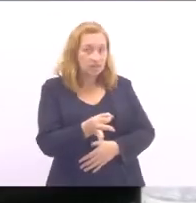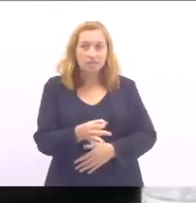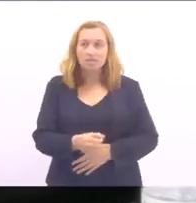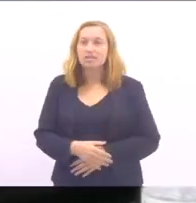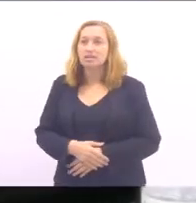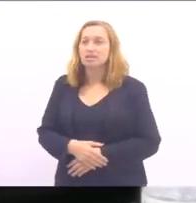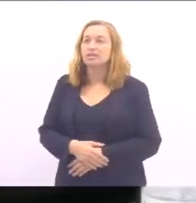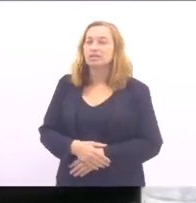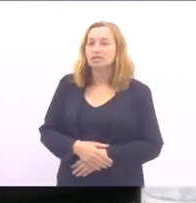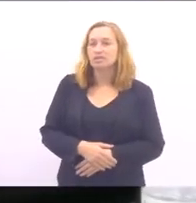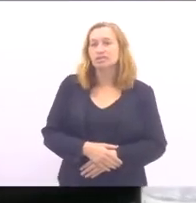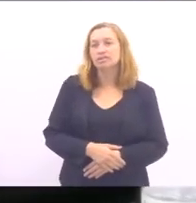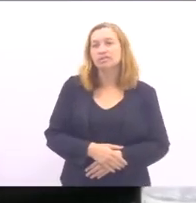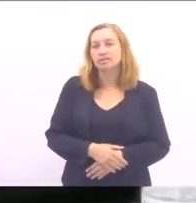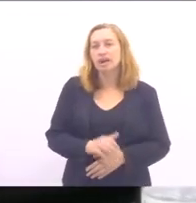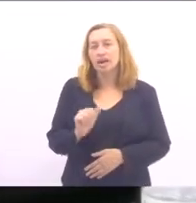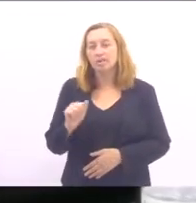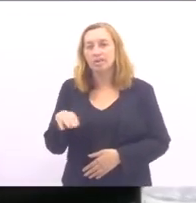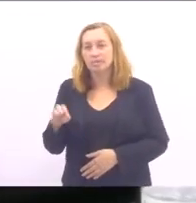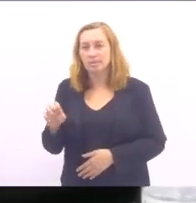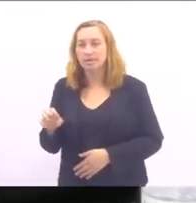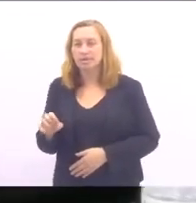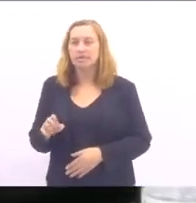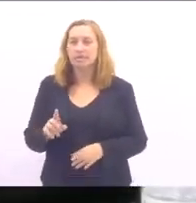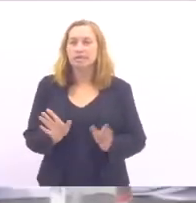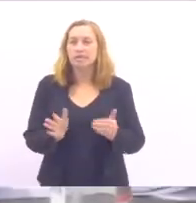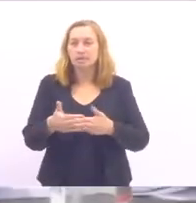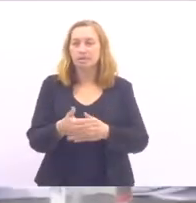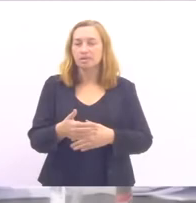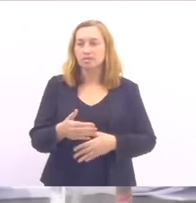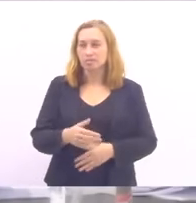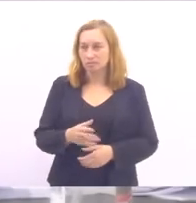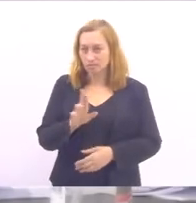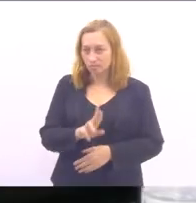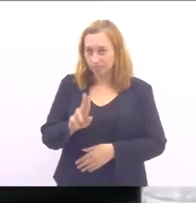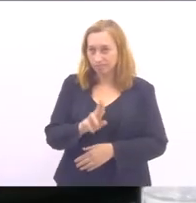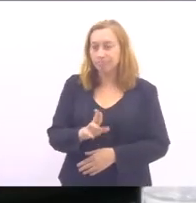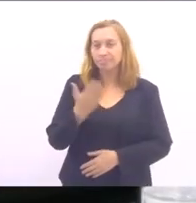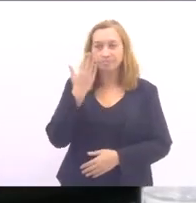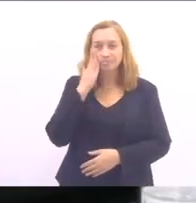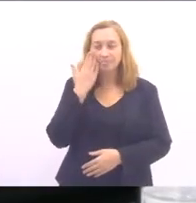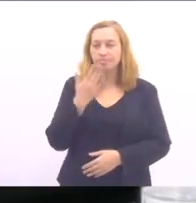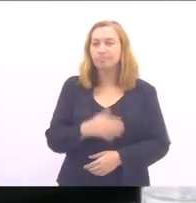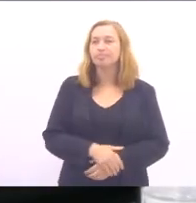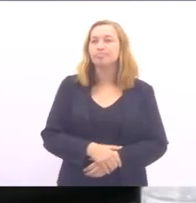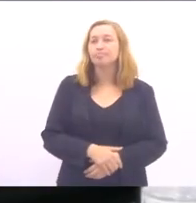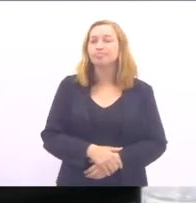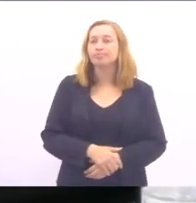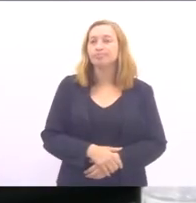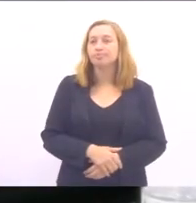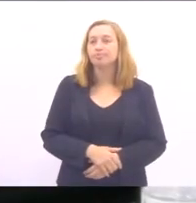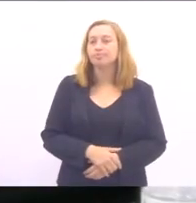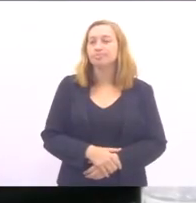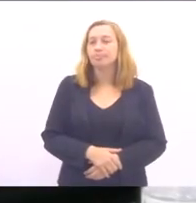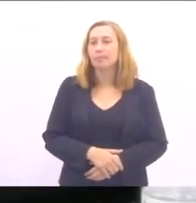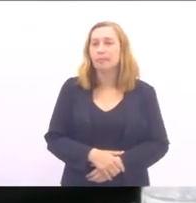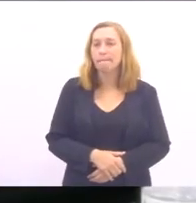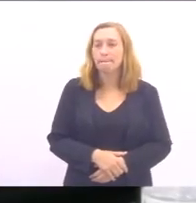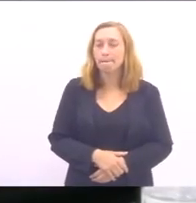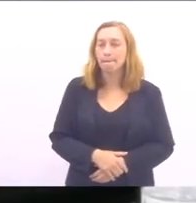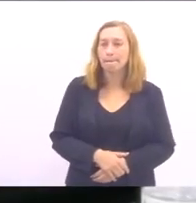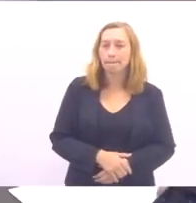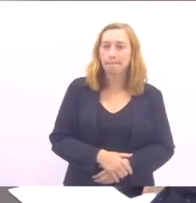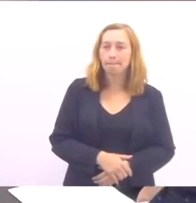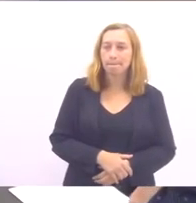de todos os grandes. O ADPMIN é de embalagem pós-consumo. Tá, entendi. Então, que é então, especificamente da nessa fase